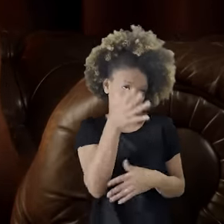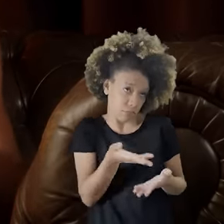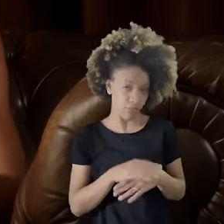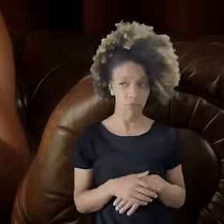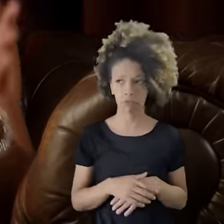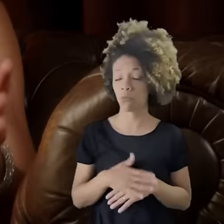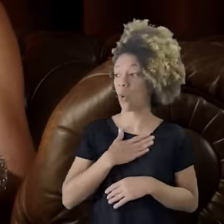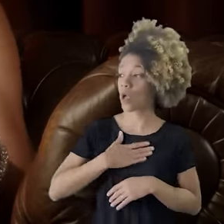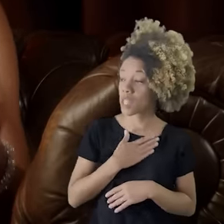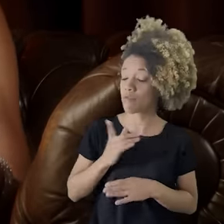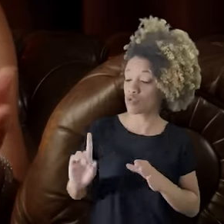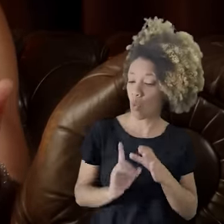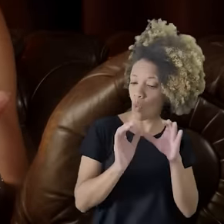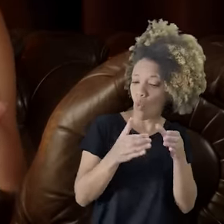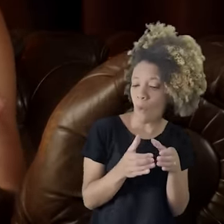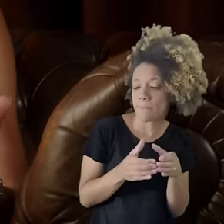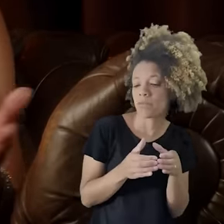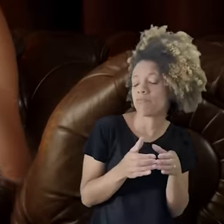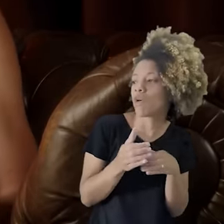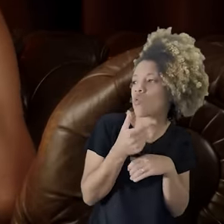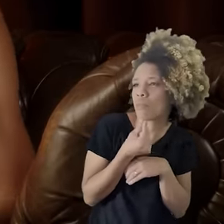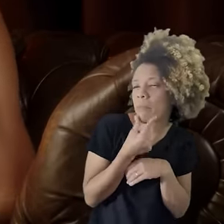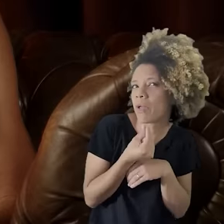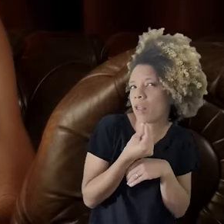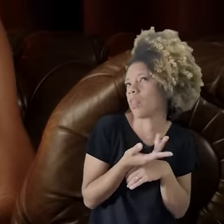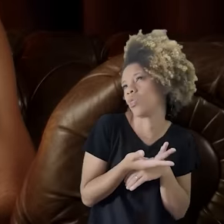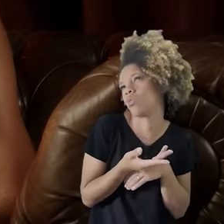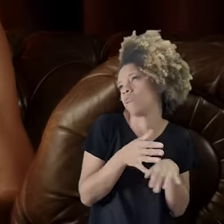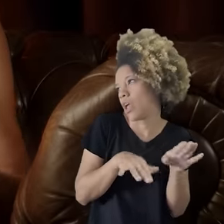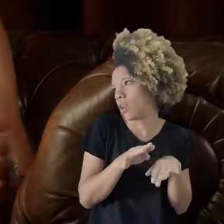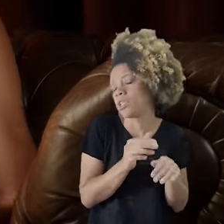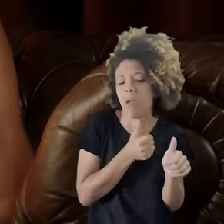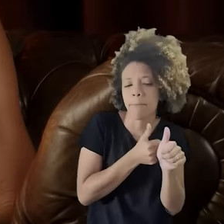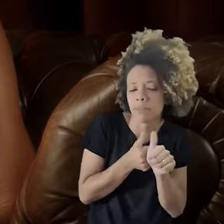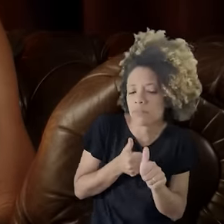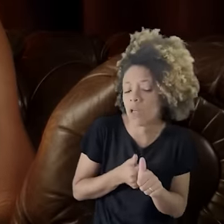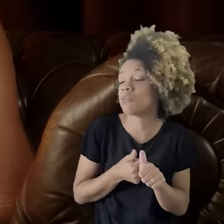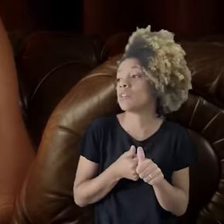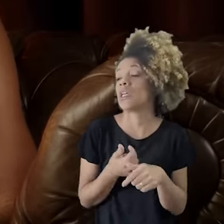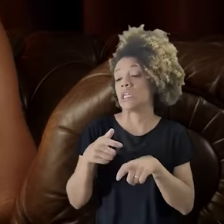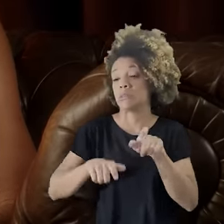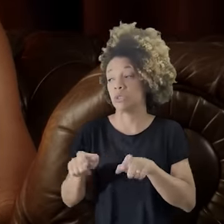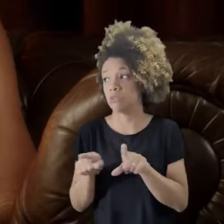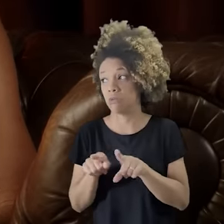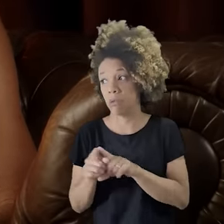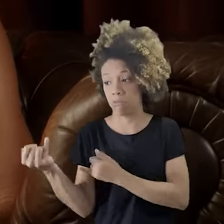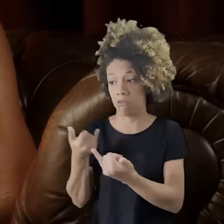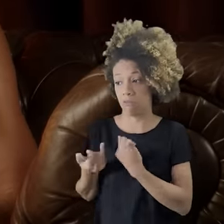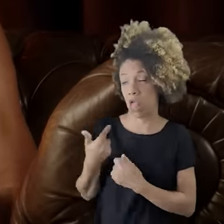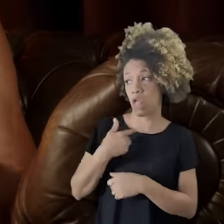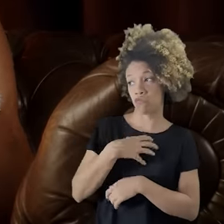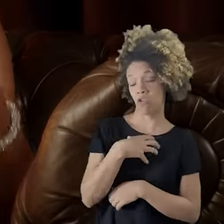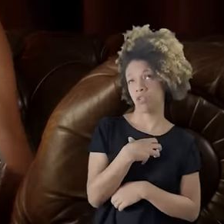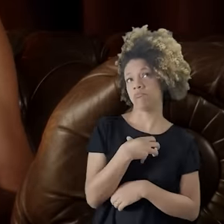aí gostava de ficar mais com com os meninos mesmo né É me aproximava mais as pessoas viam que o que eu